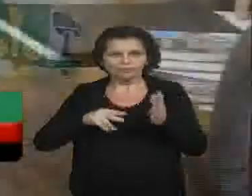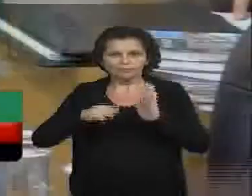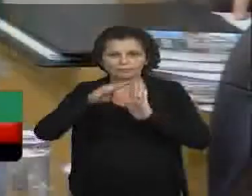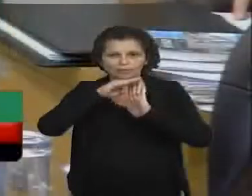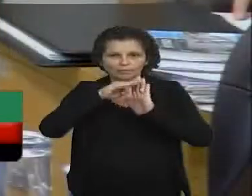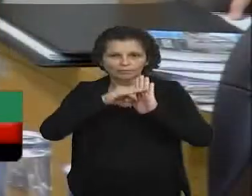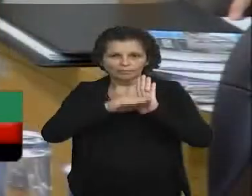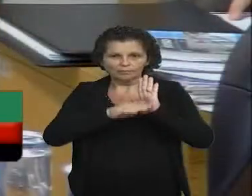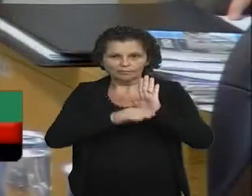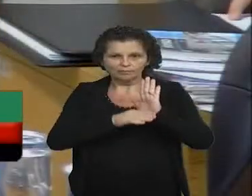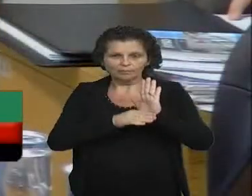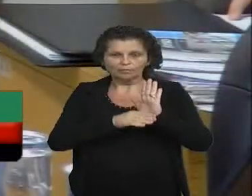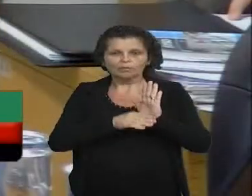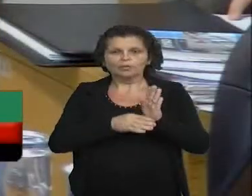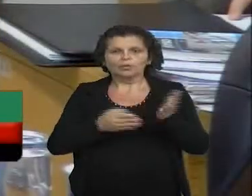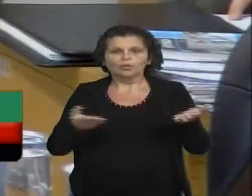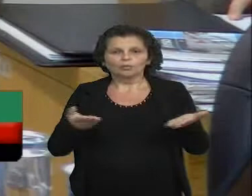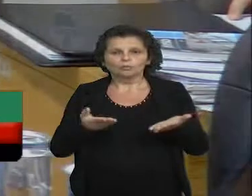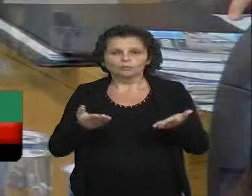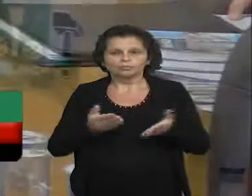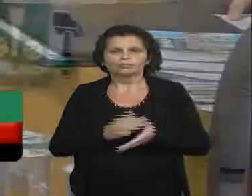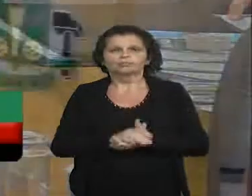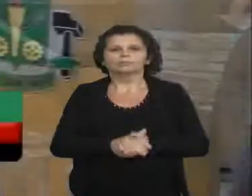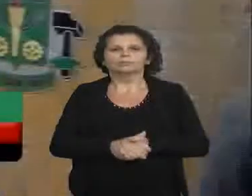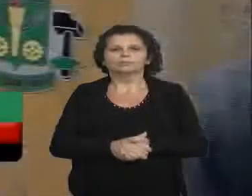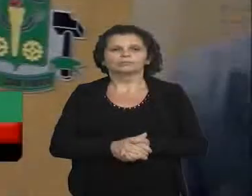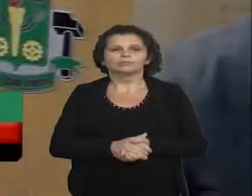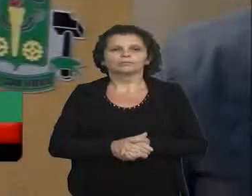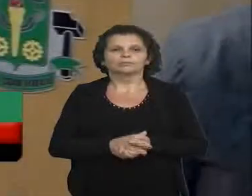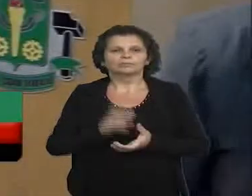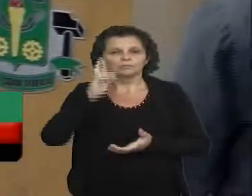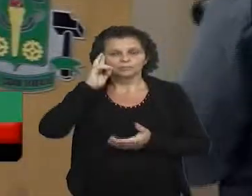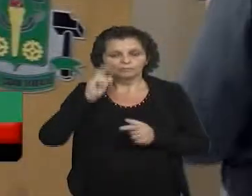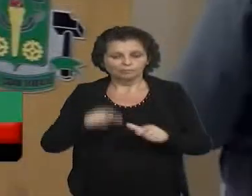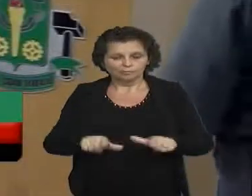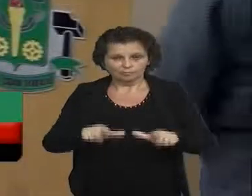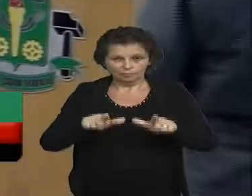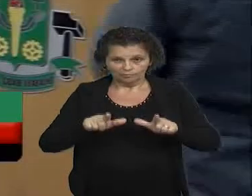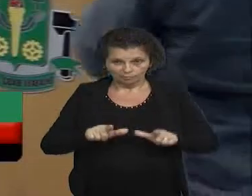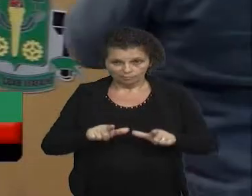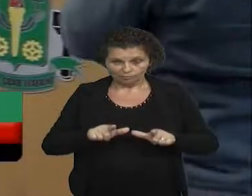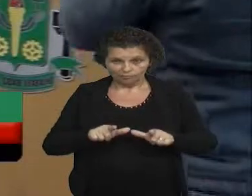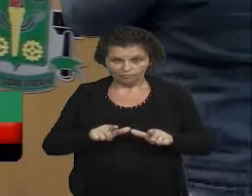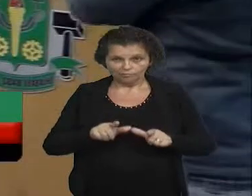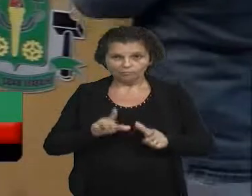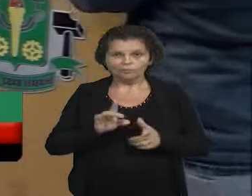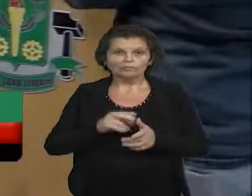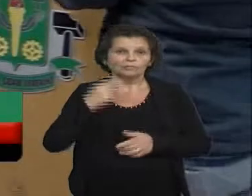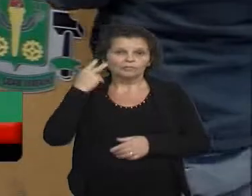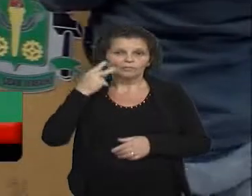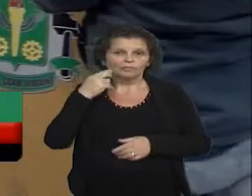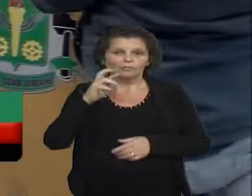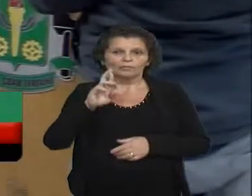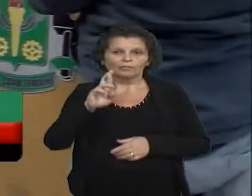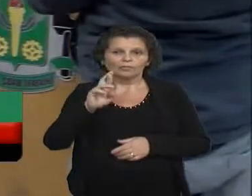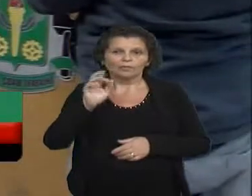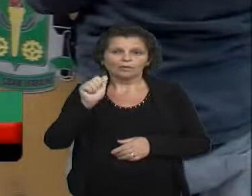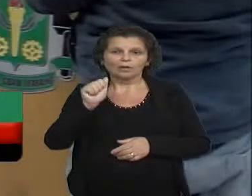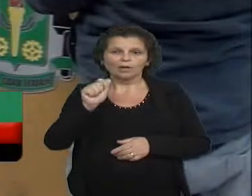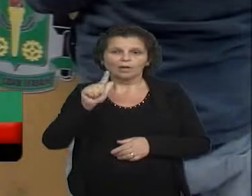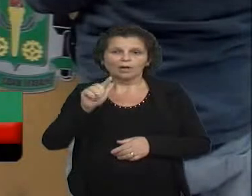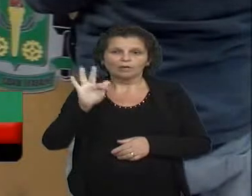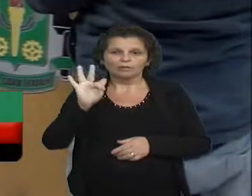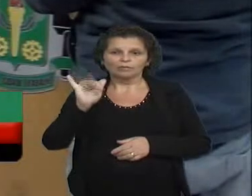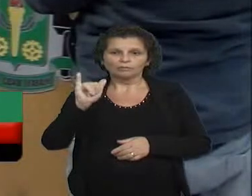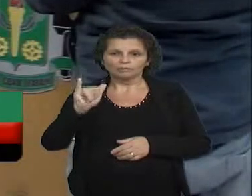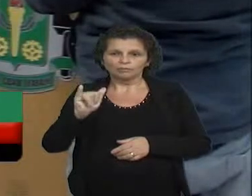matéria a ser lida no expediente. Senhor presidente, encontra-se um ofício do vereador Ralf Silva, que deveria